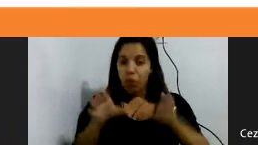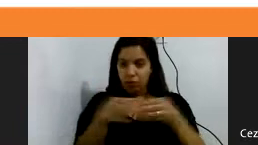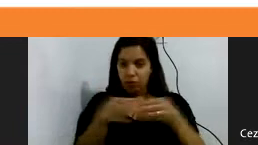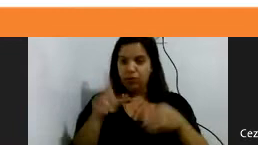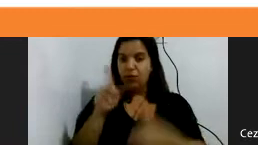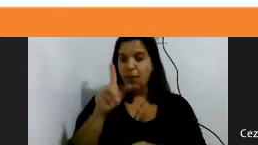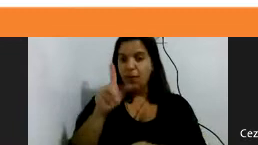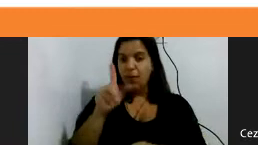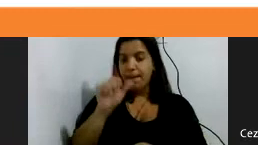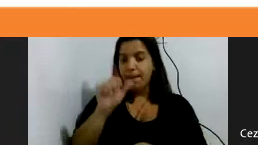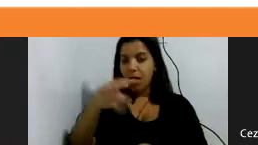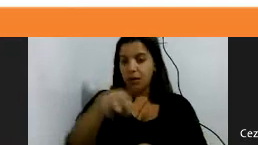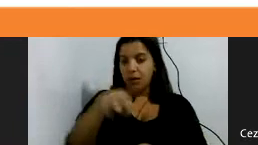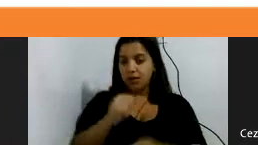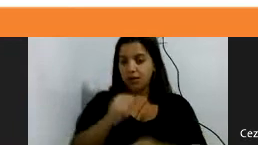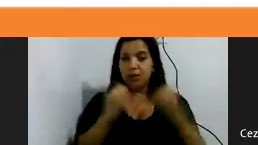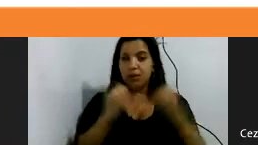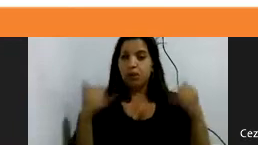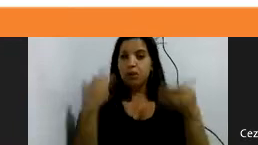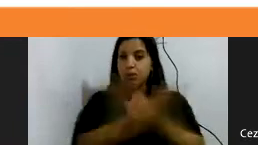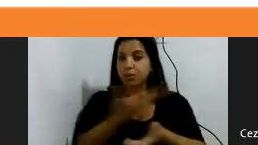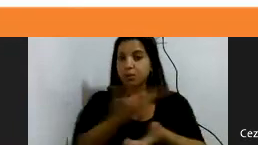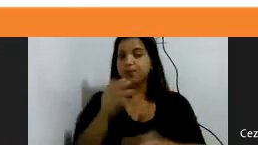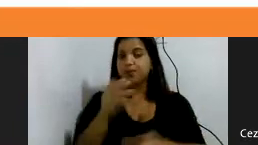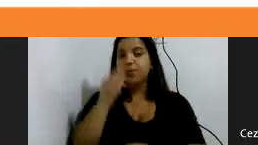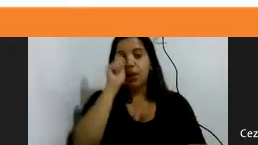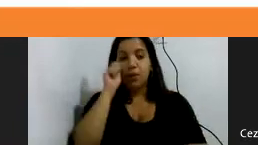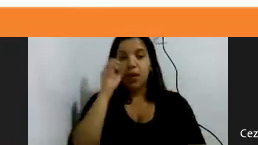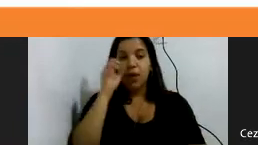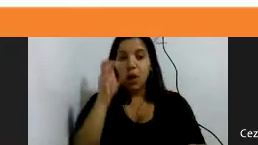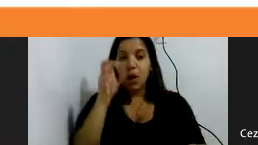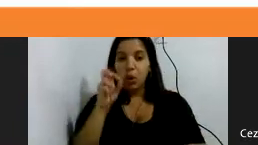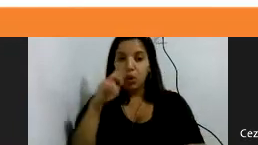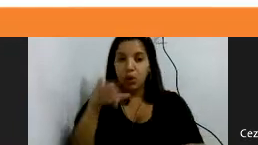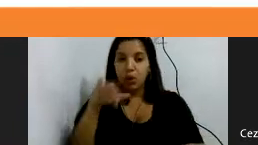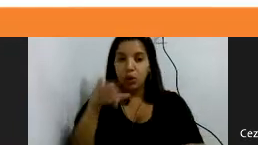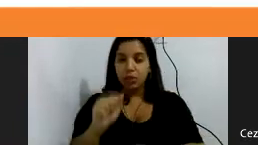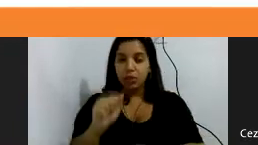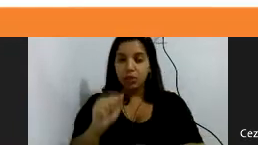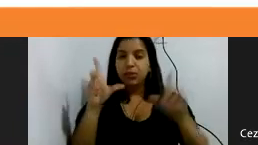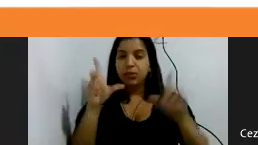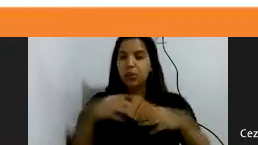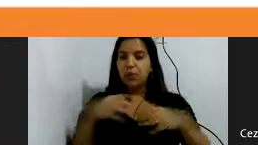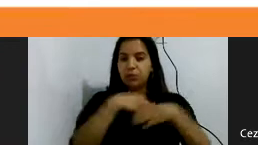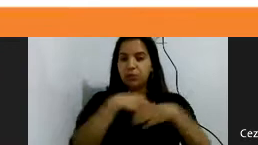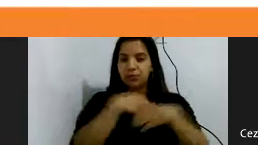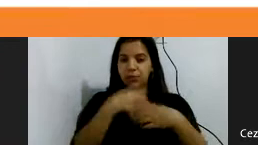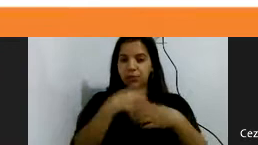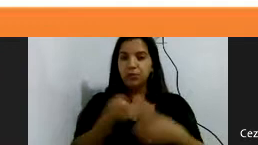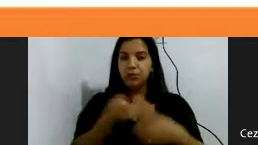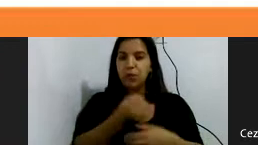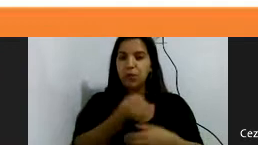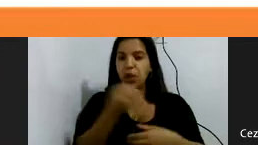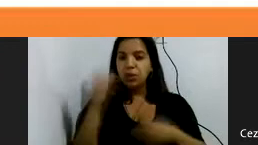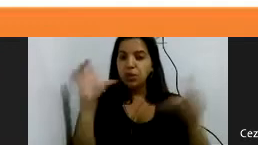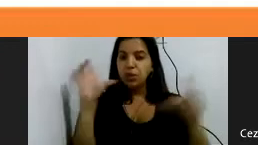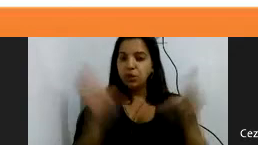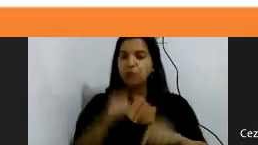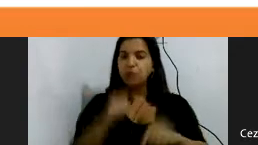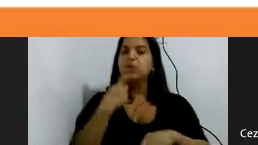entrar em choque. Anemia crônica, aliviar sintoma relacionado com a diminuição do volume